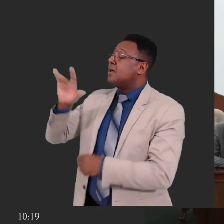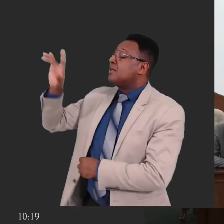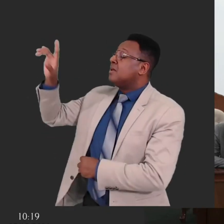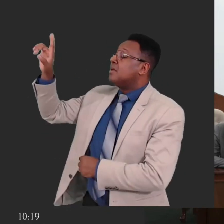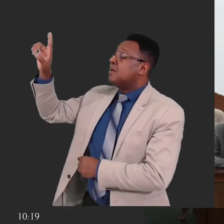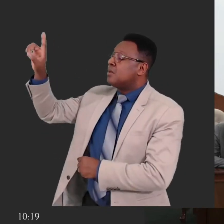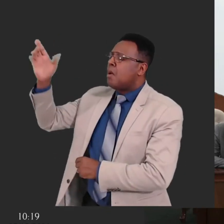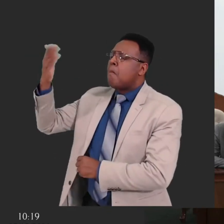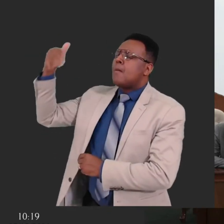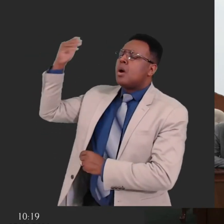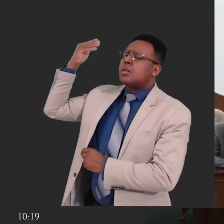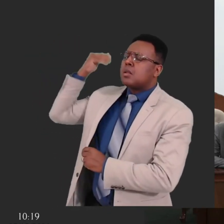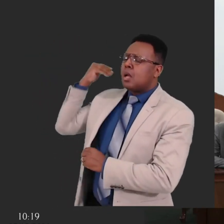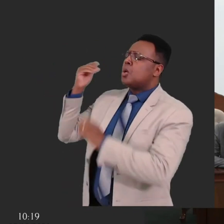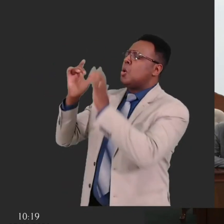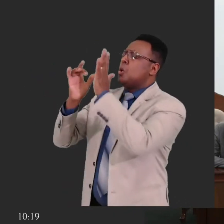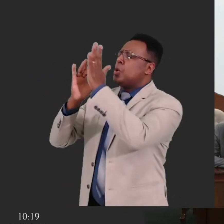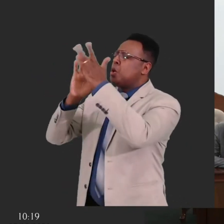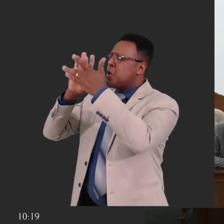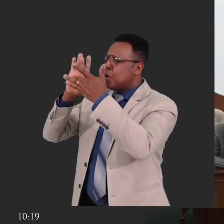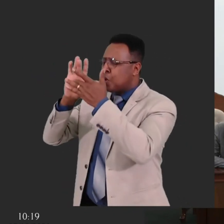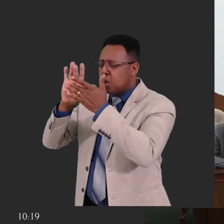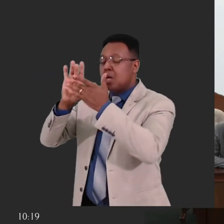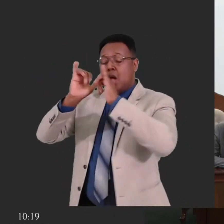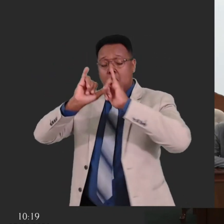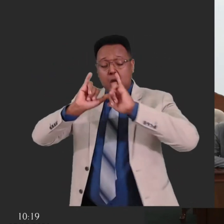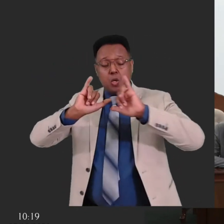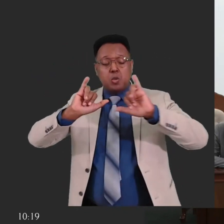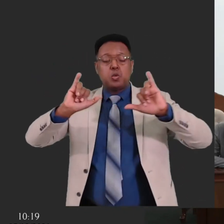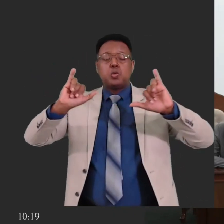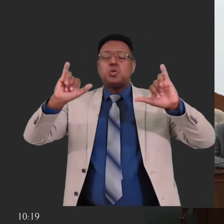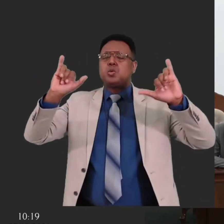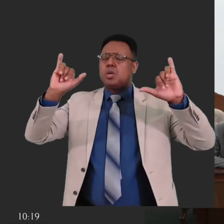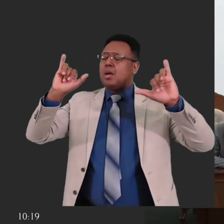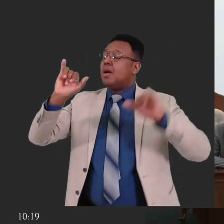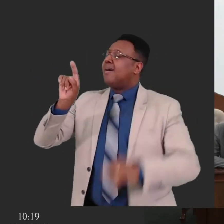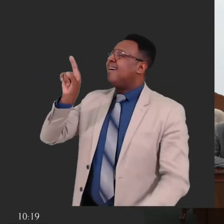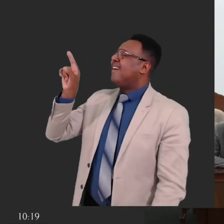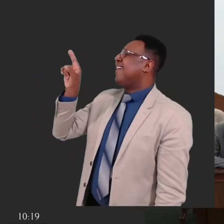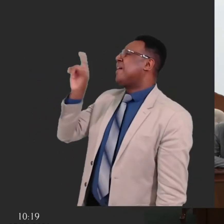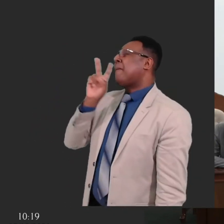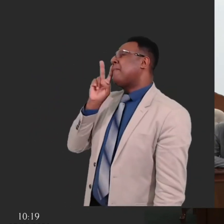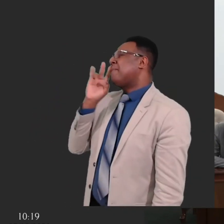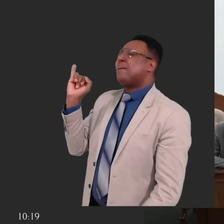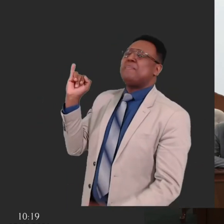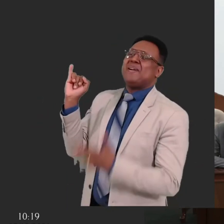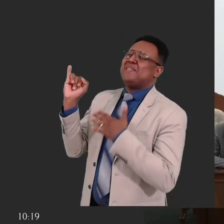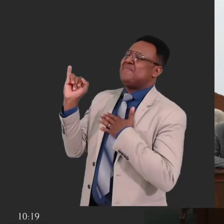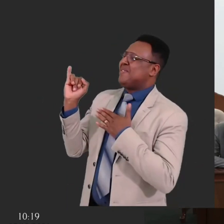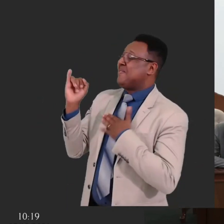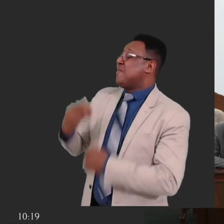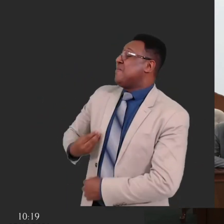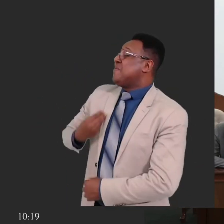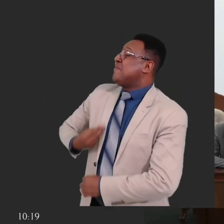dia disse: meu Pai que está no céu já sabe tudo, aleluia, o que